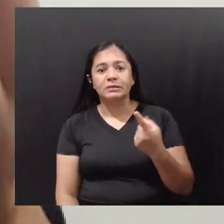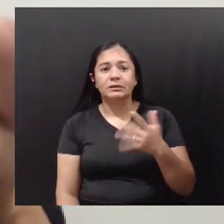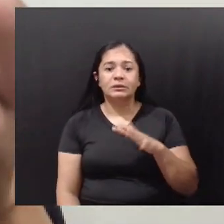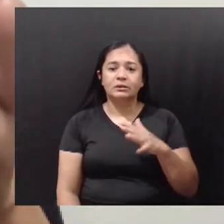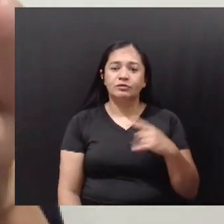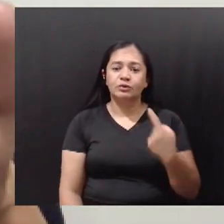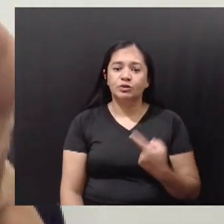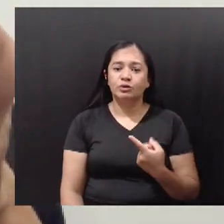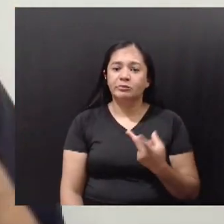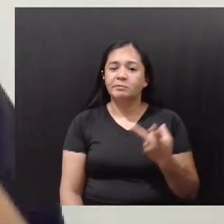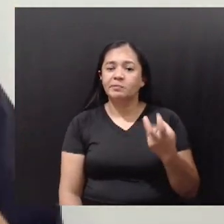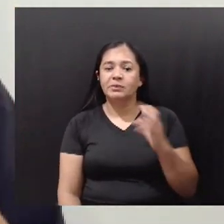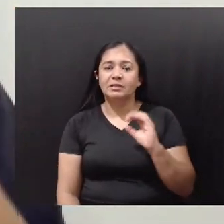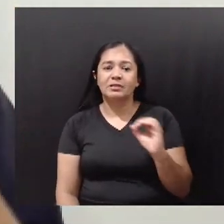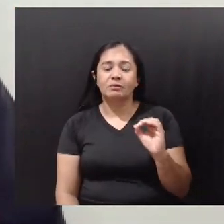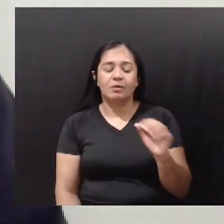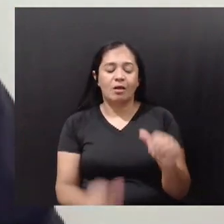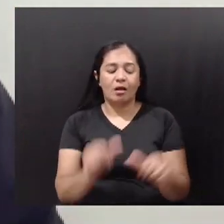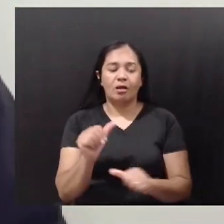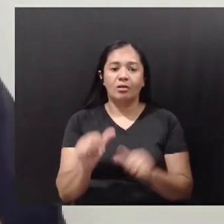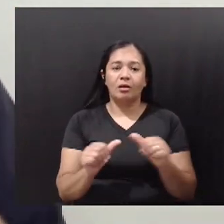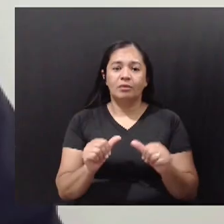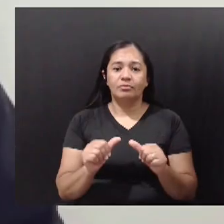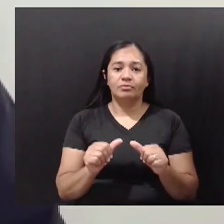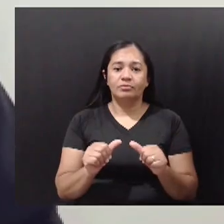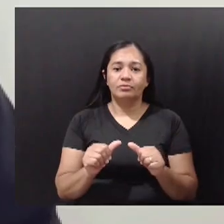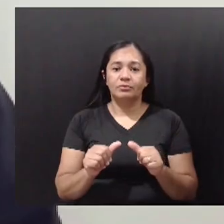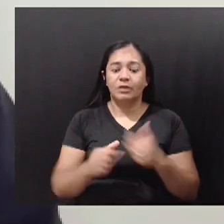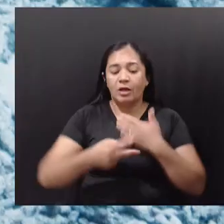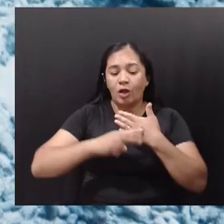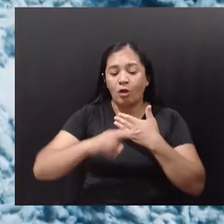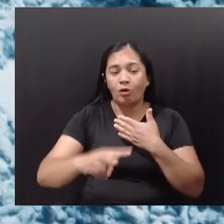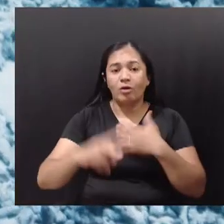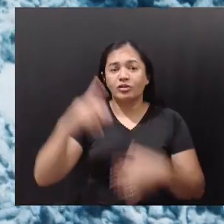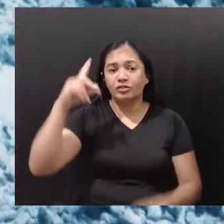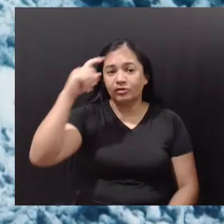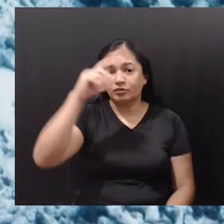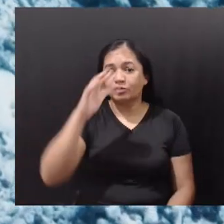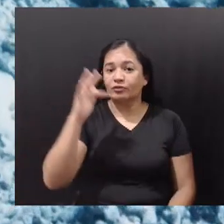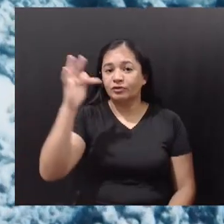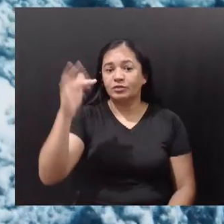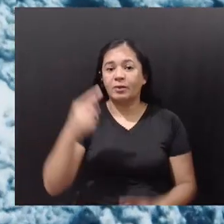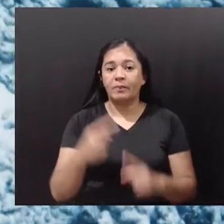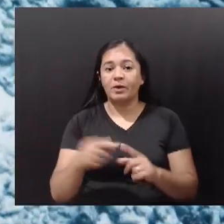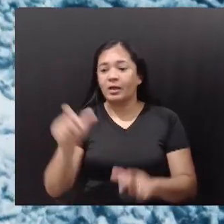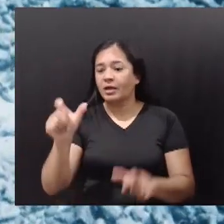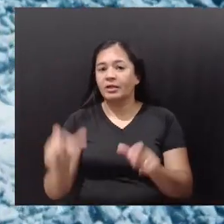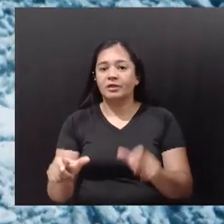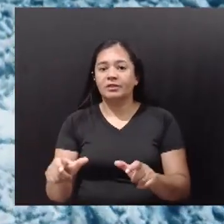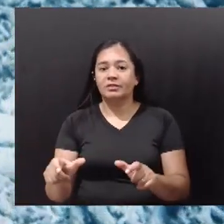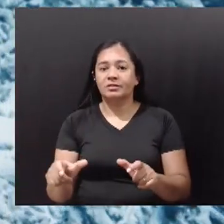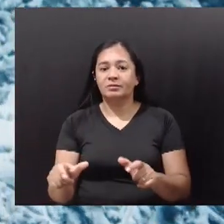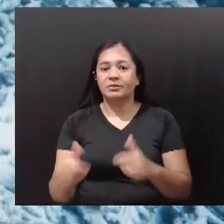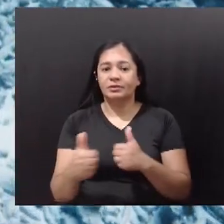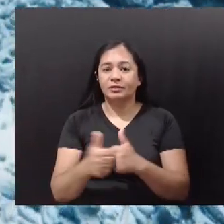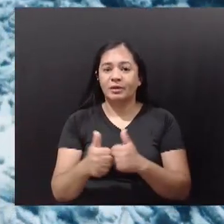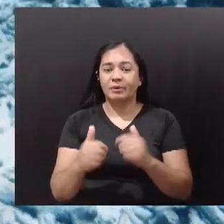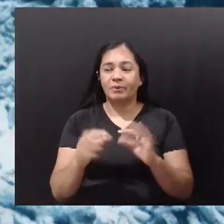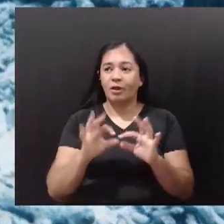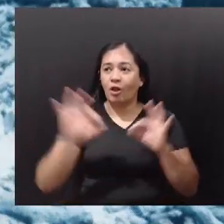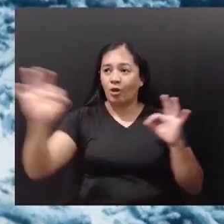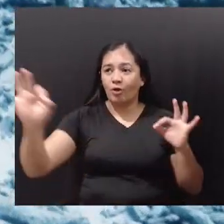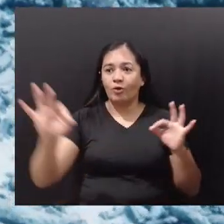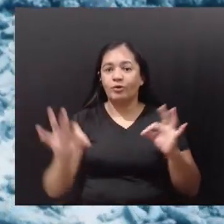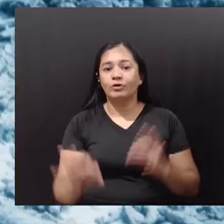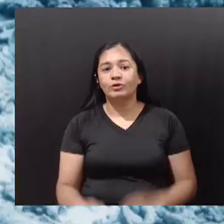essas mudanças vai nos trazer complicações no futuro para aquelas pessoas que não moram próximo do mar. Mas a gente consome peixes,